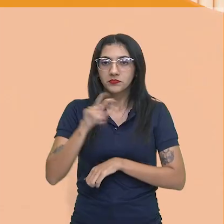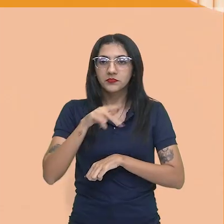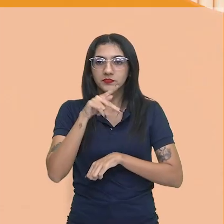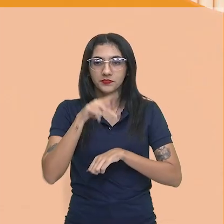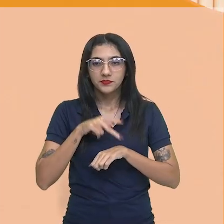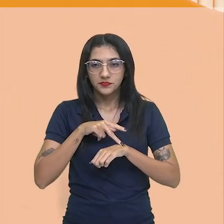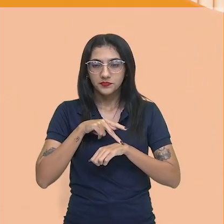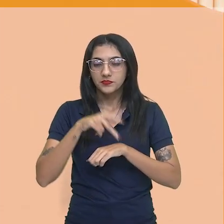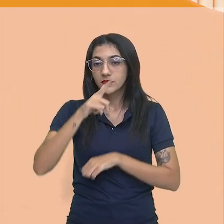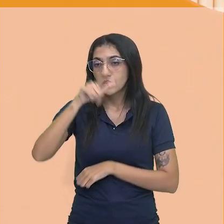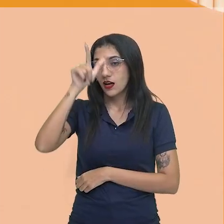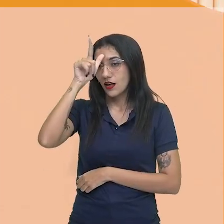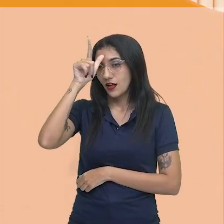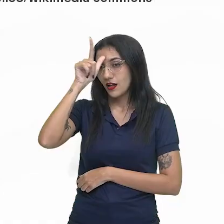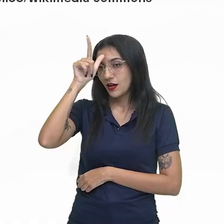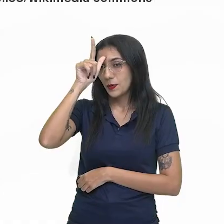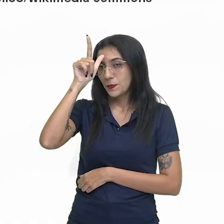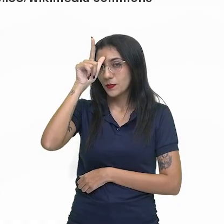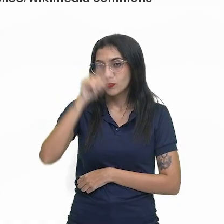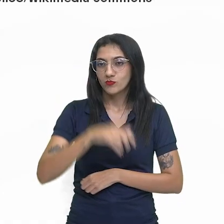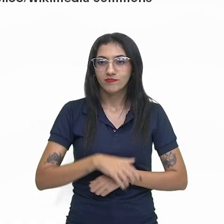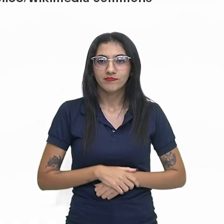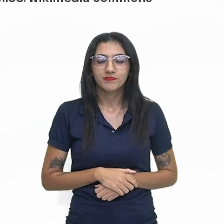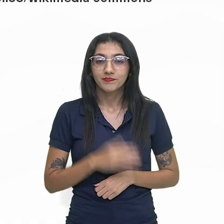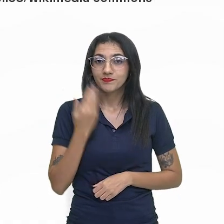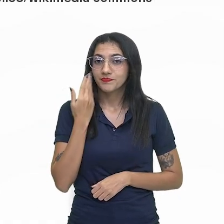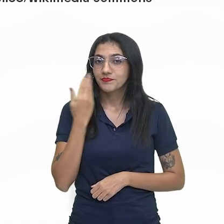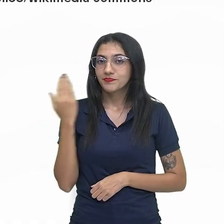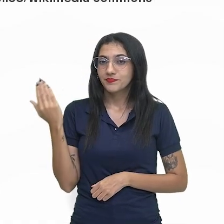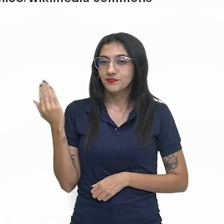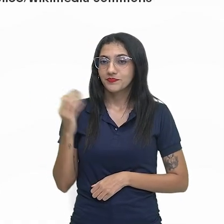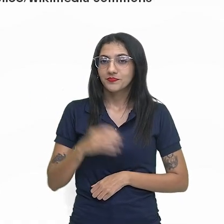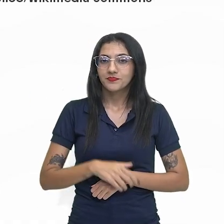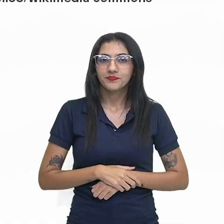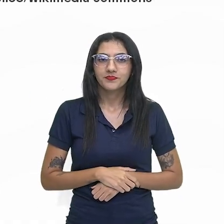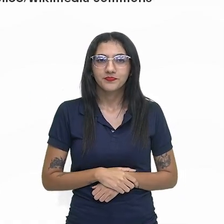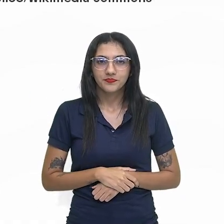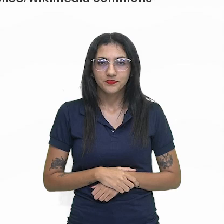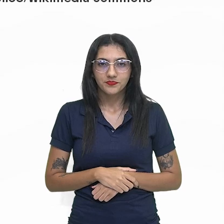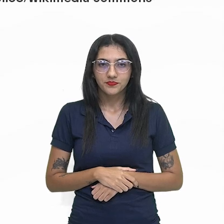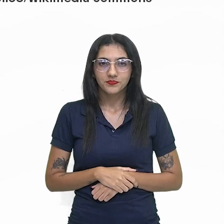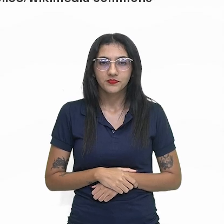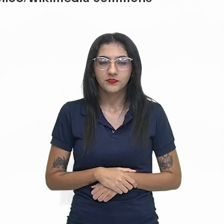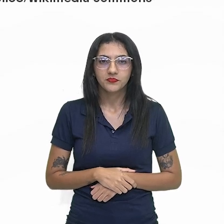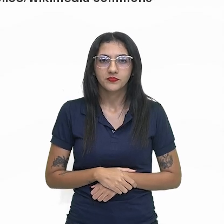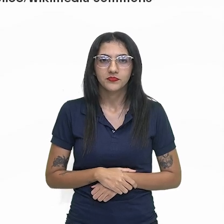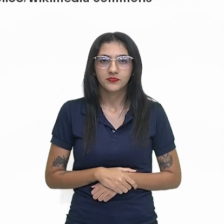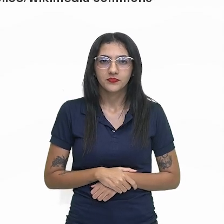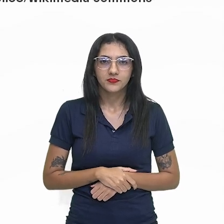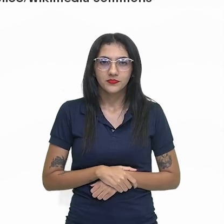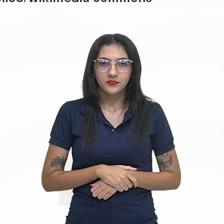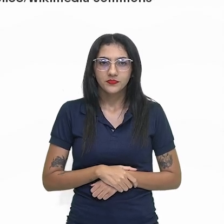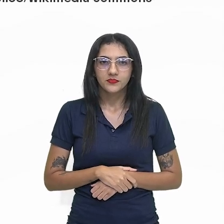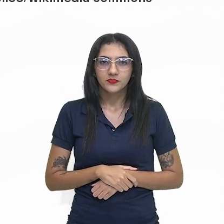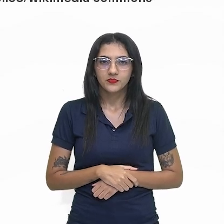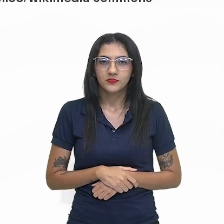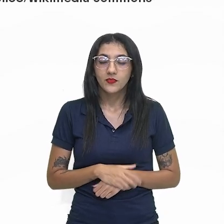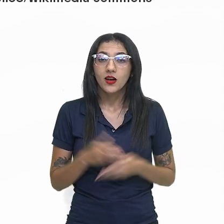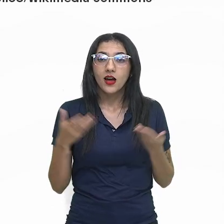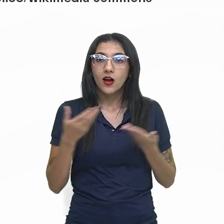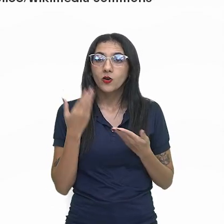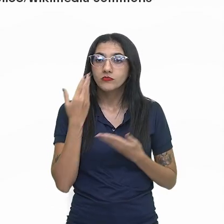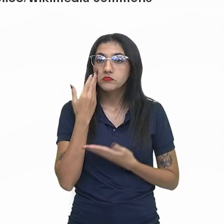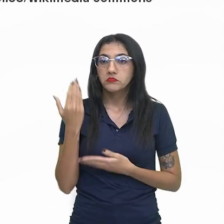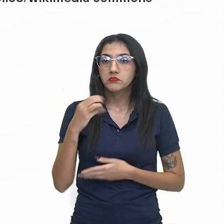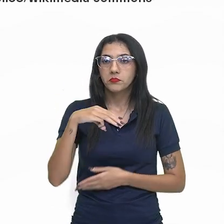Karl Marx, né? Karl Marx. Muito bem. Sociologia e os métodos da análise da realidade social